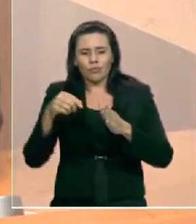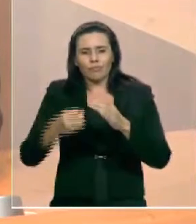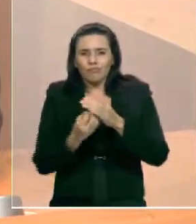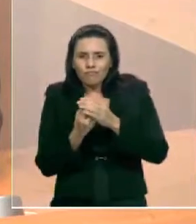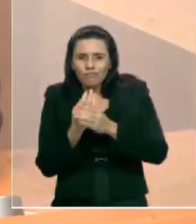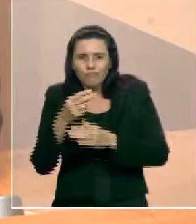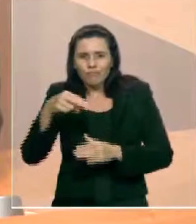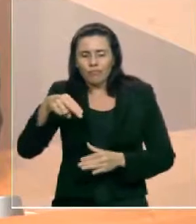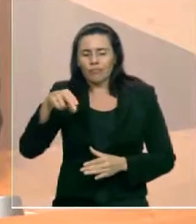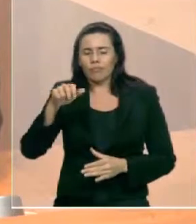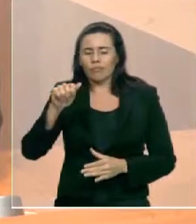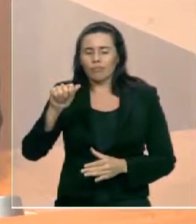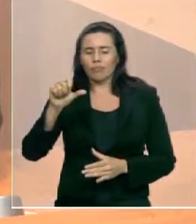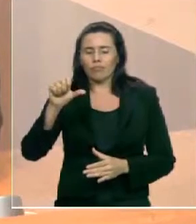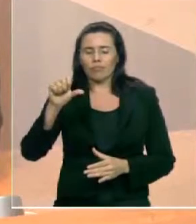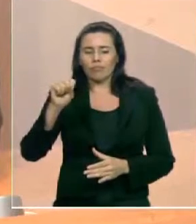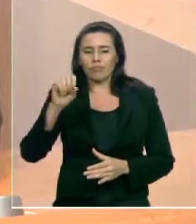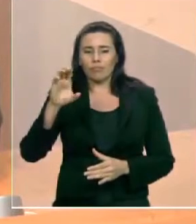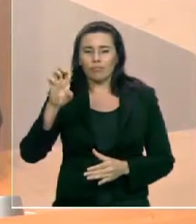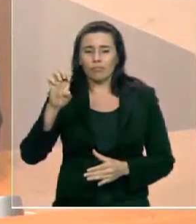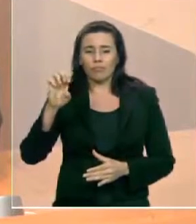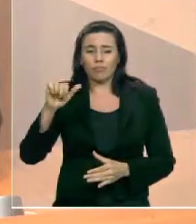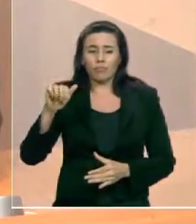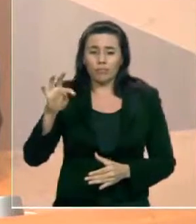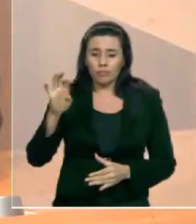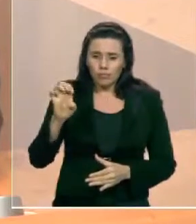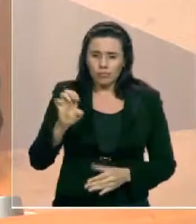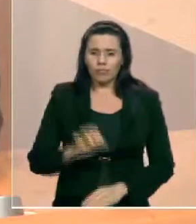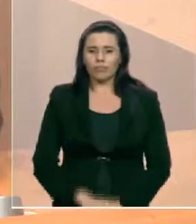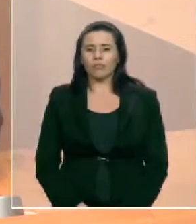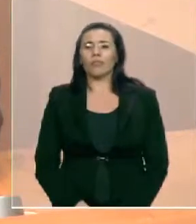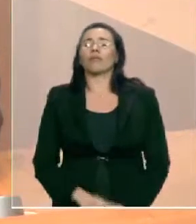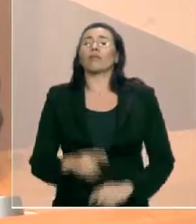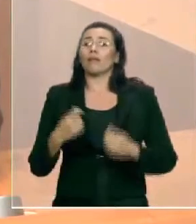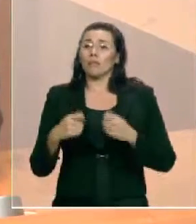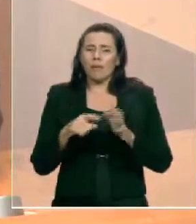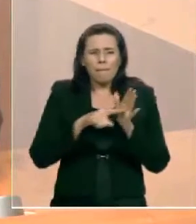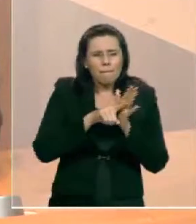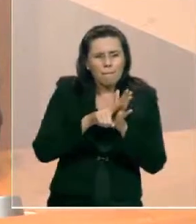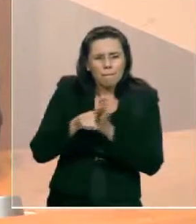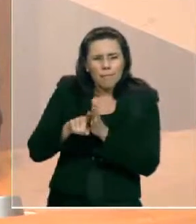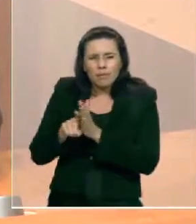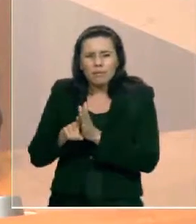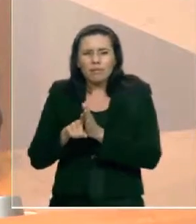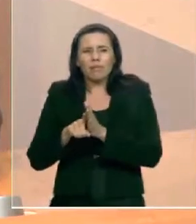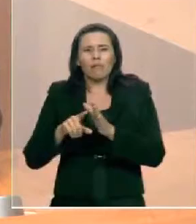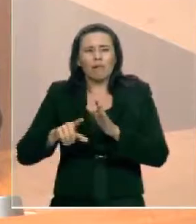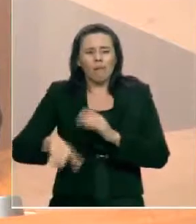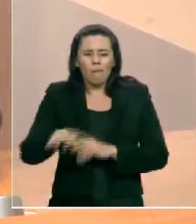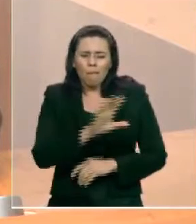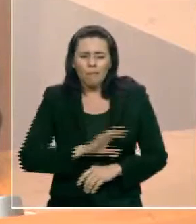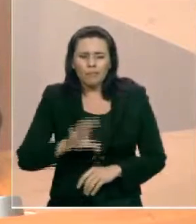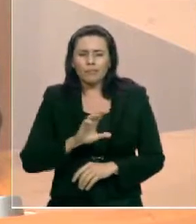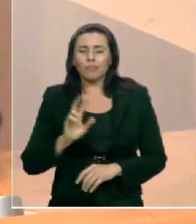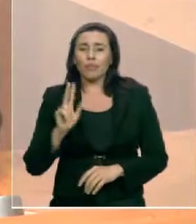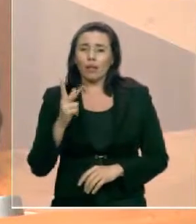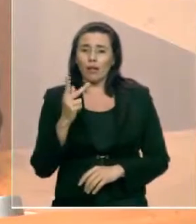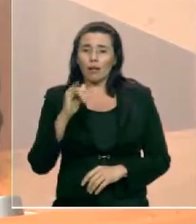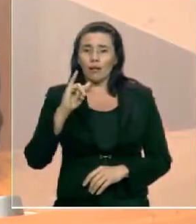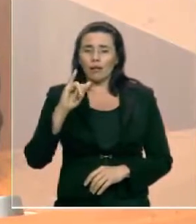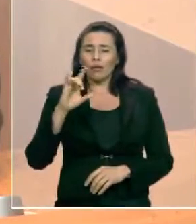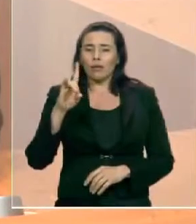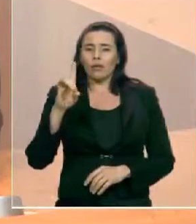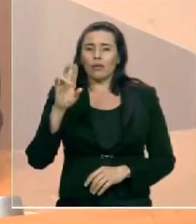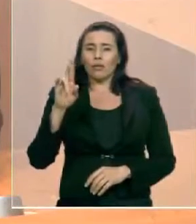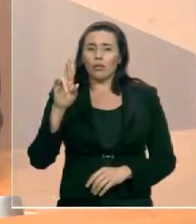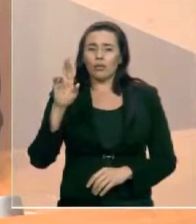geografia com seriedade, buscando a recuperação das nascentes desses rios.